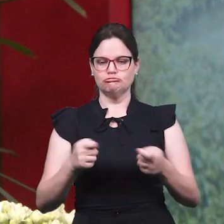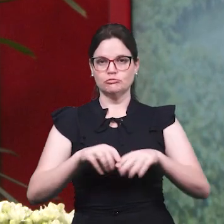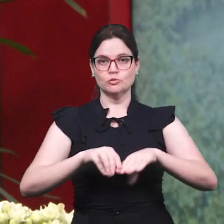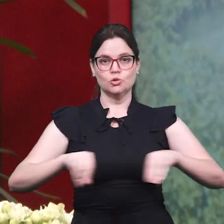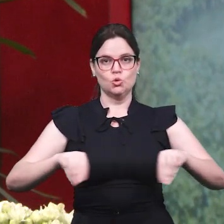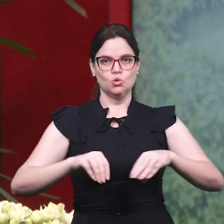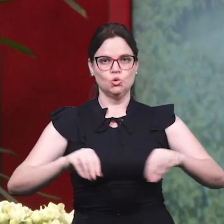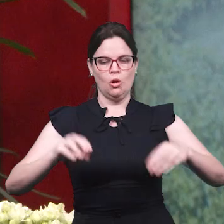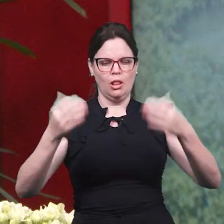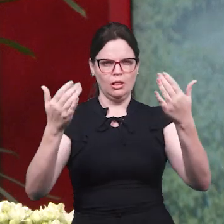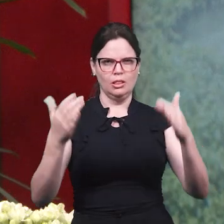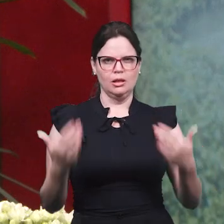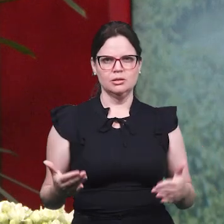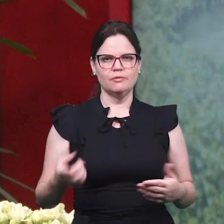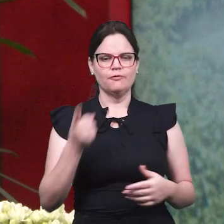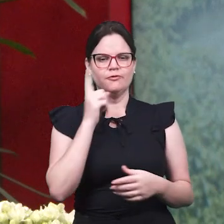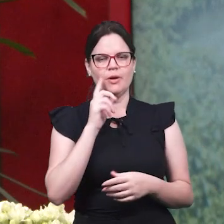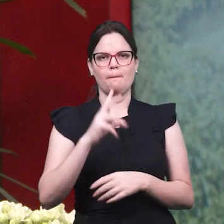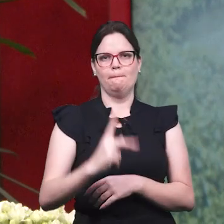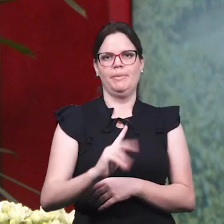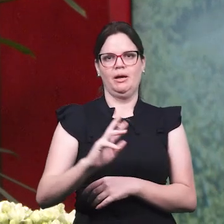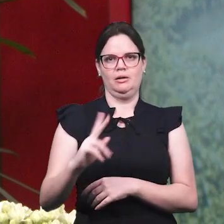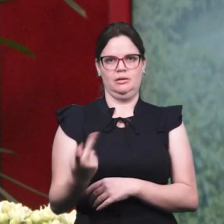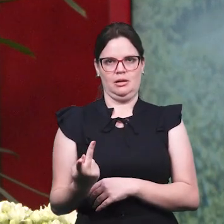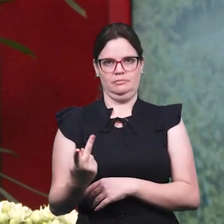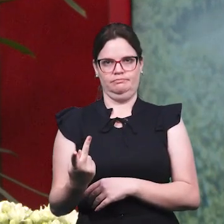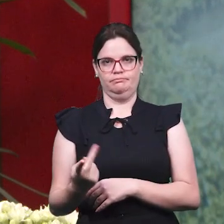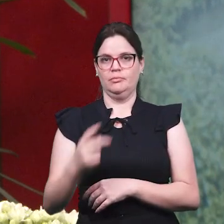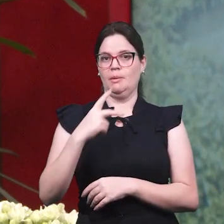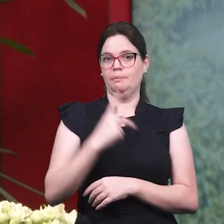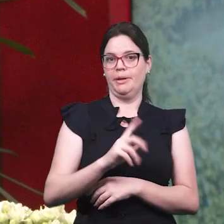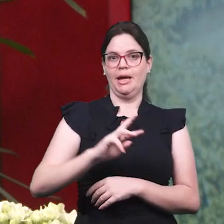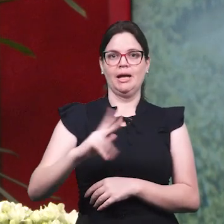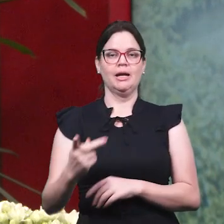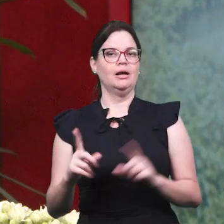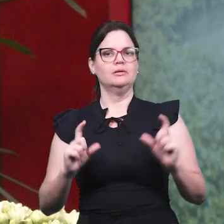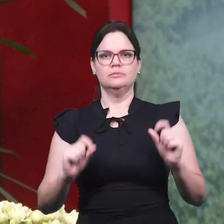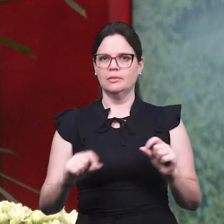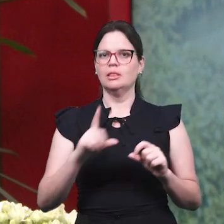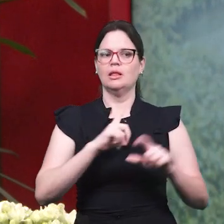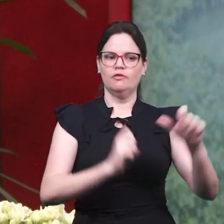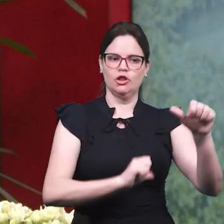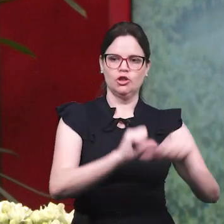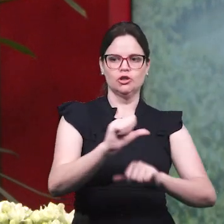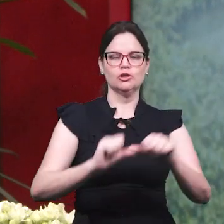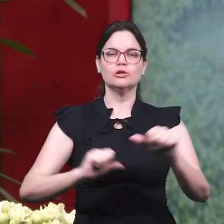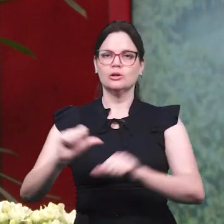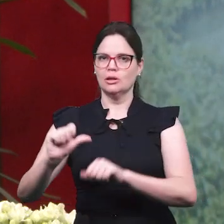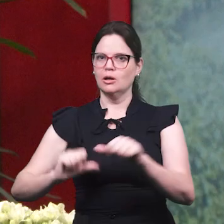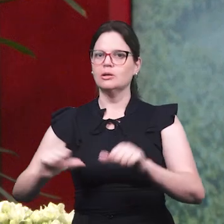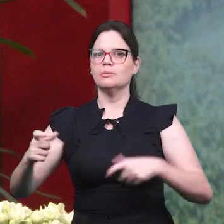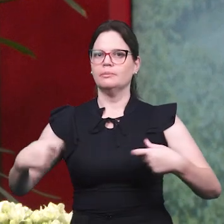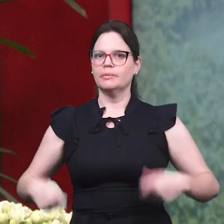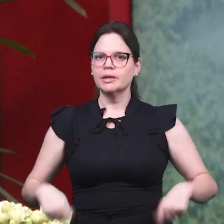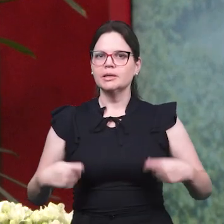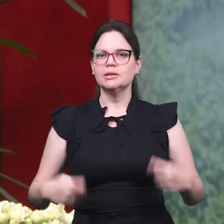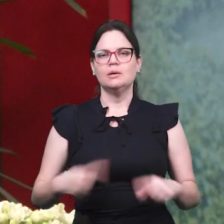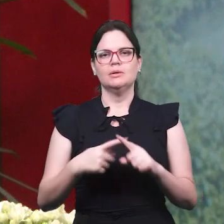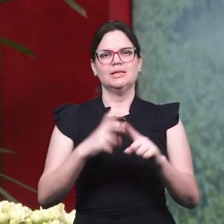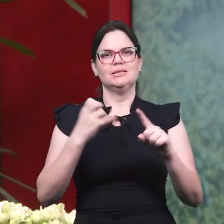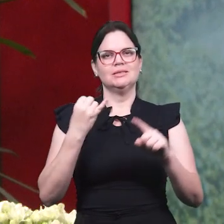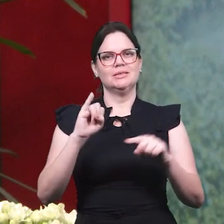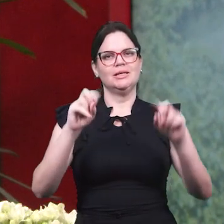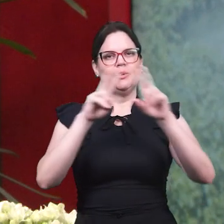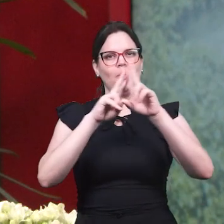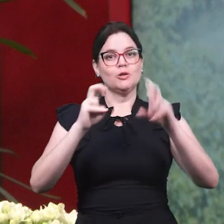no sentido assim, de controlar o pH. O pH é um dos fatores que altera muito uma cultura, porque quando a gente pensa de forma química,